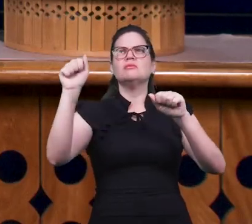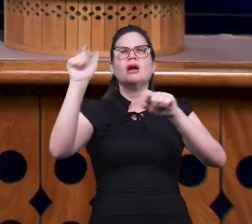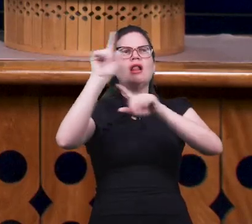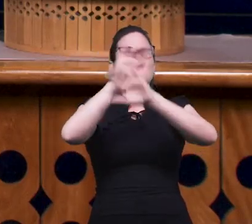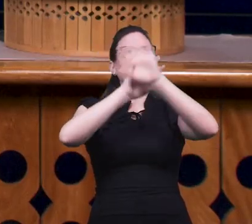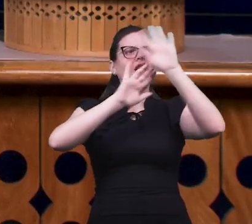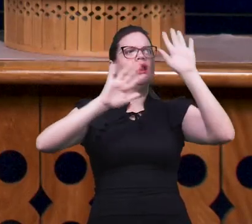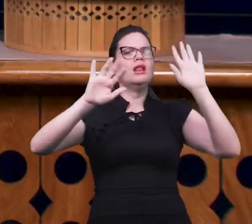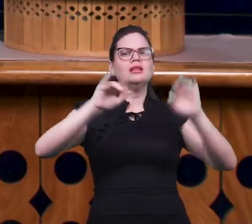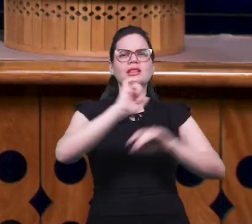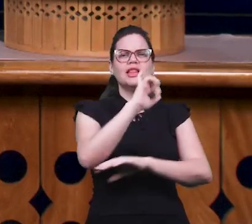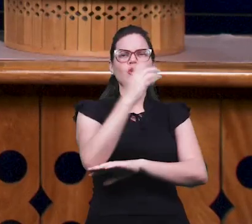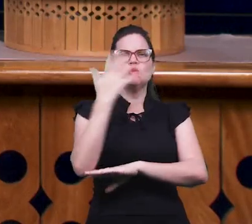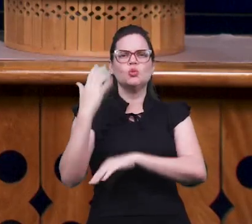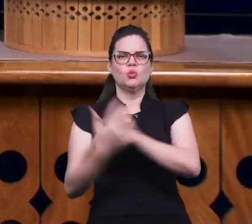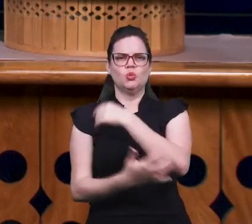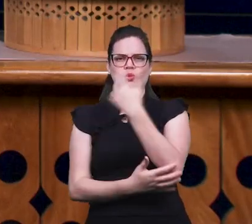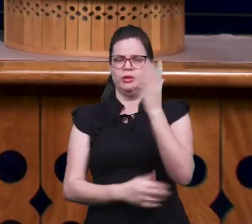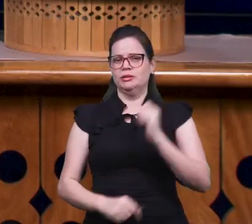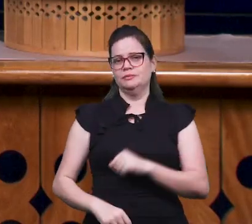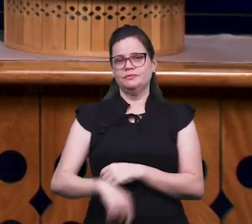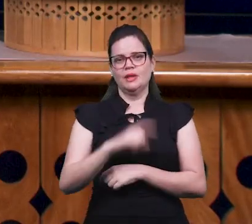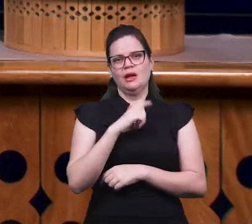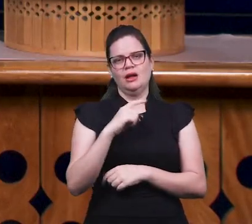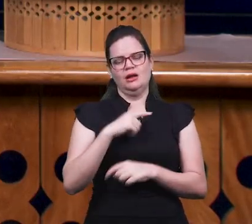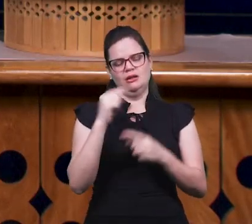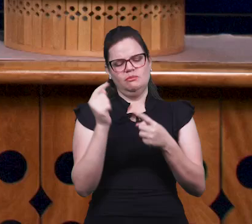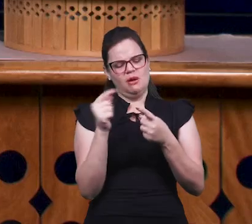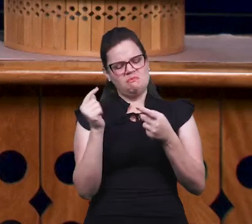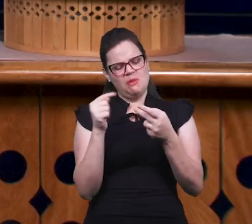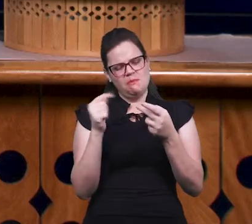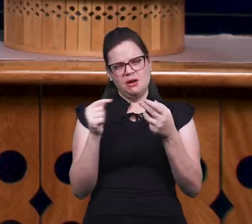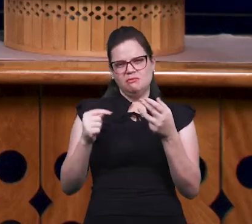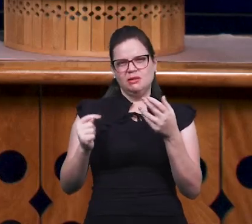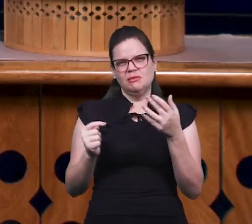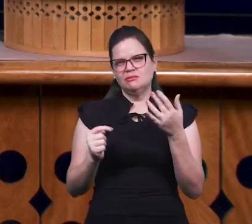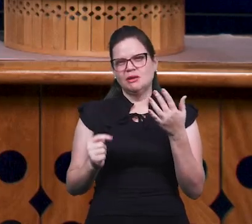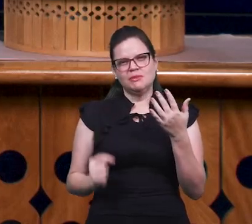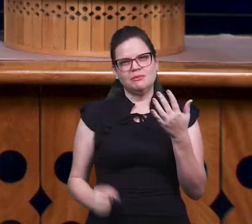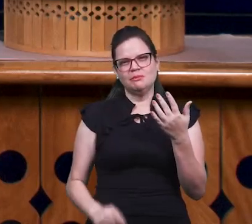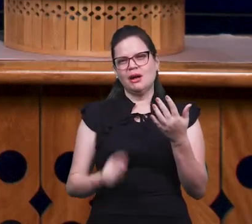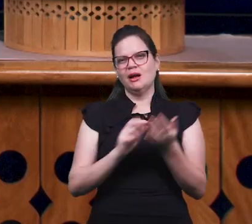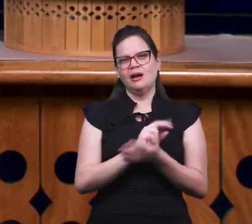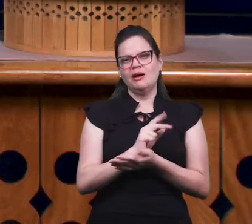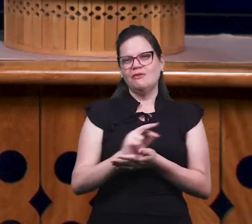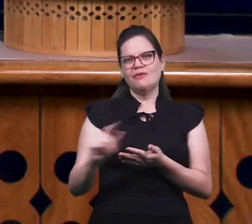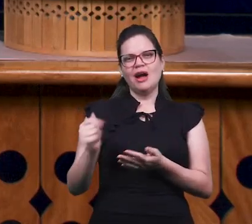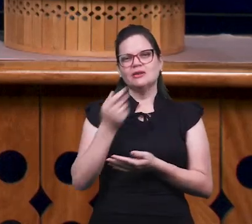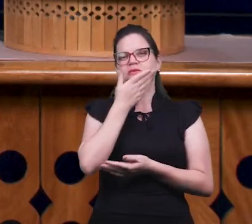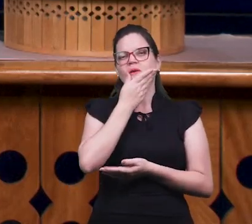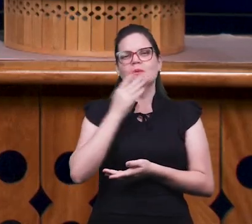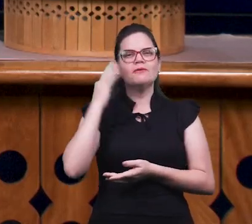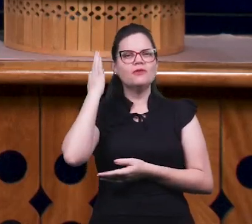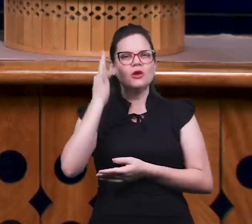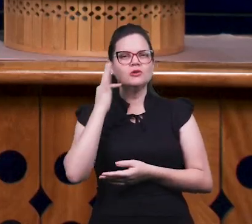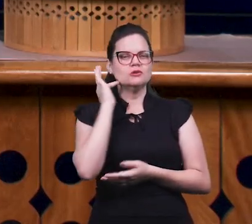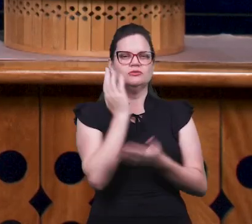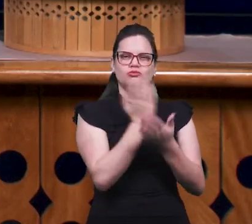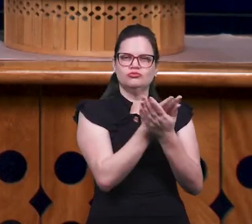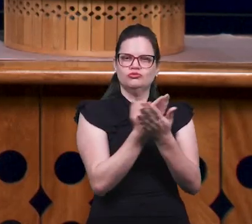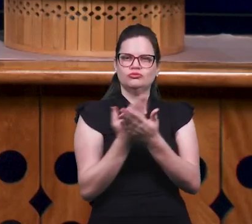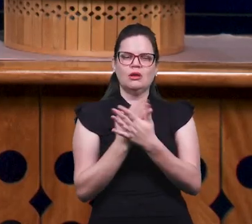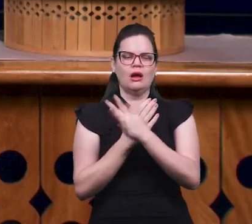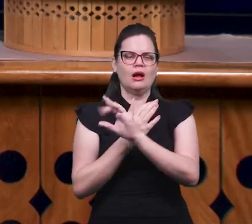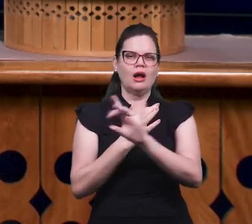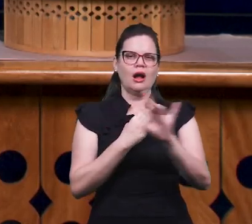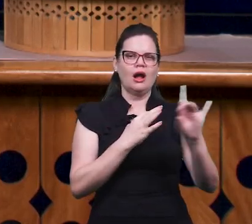Então, Pitágoras, Tales de Mileto, Parmênides, Heráclito, isso aí foram todos os filósofos da